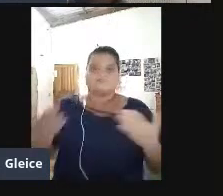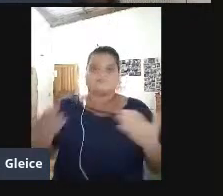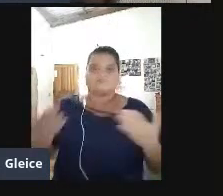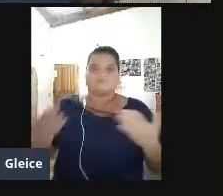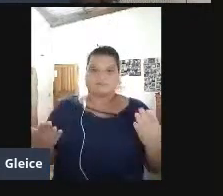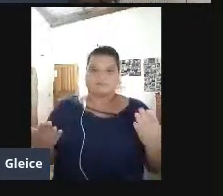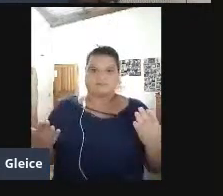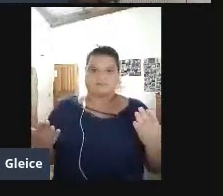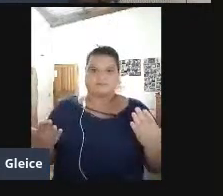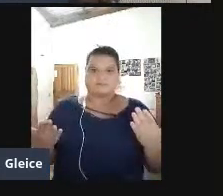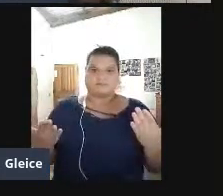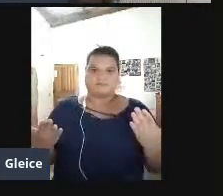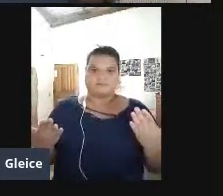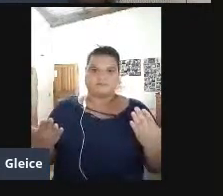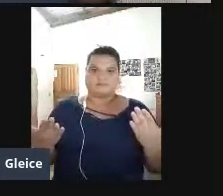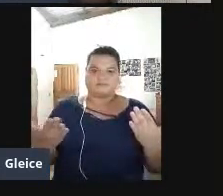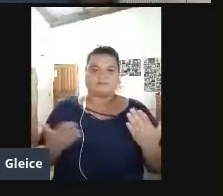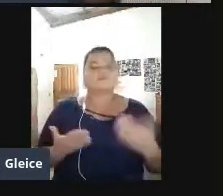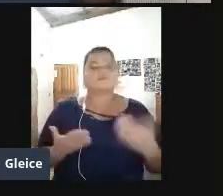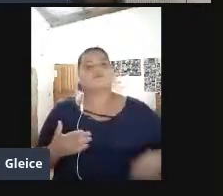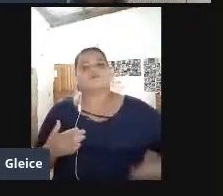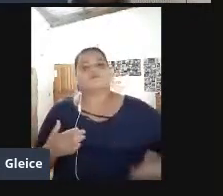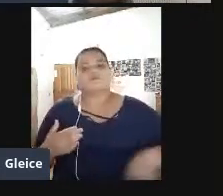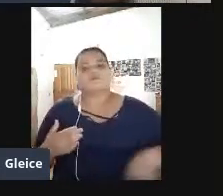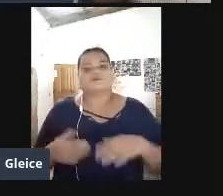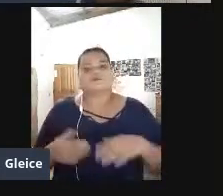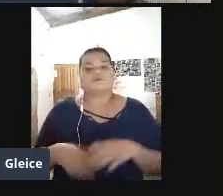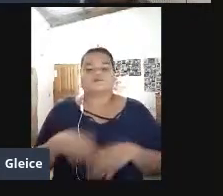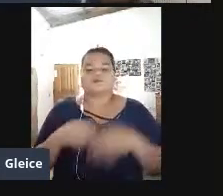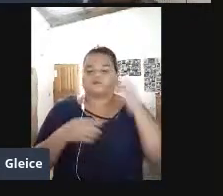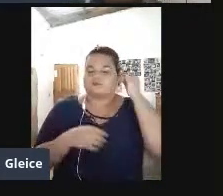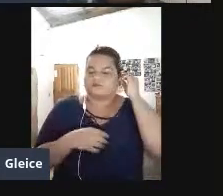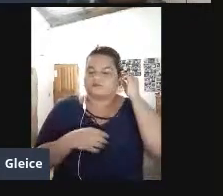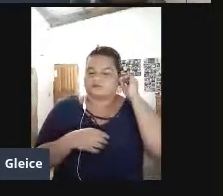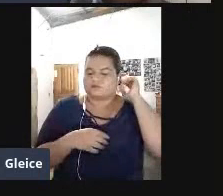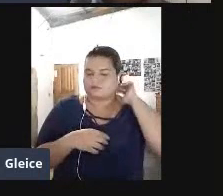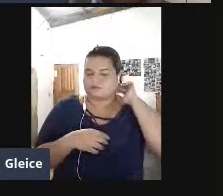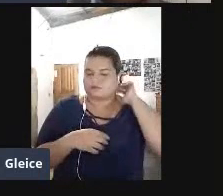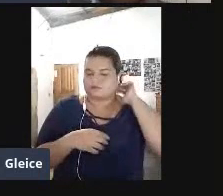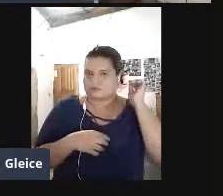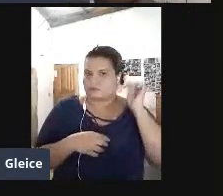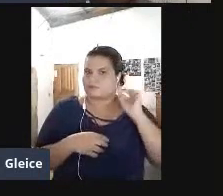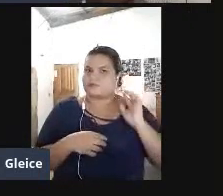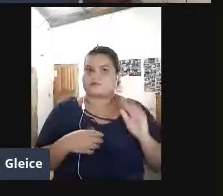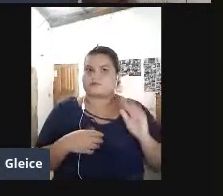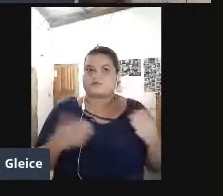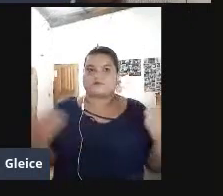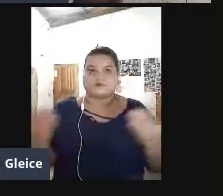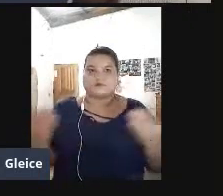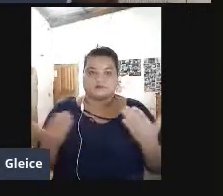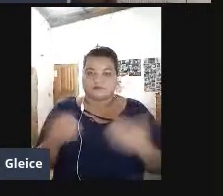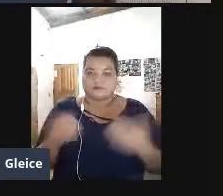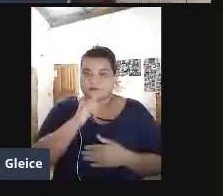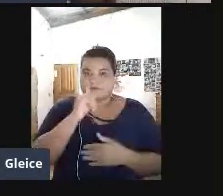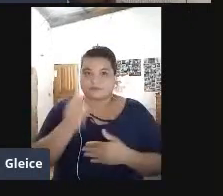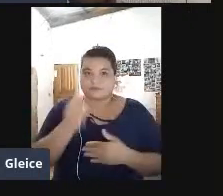112 e 120 gramas por dia, a máxima 280 e a mínima 68. Agora, uma coisa eu digo para vocês,